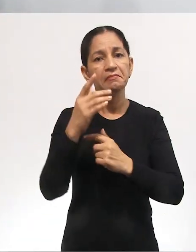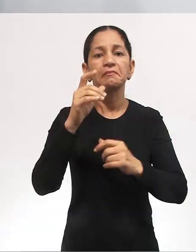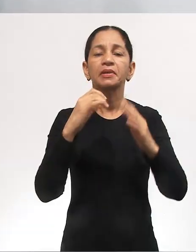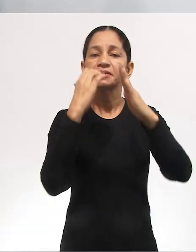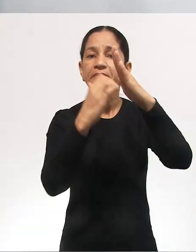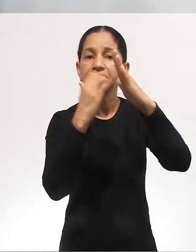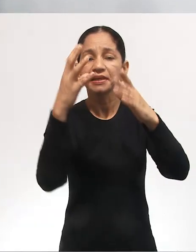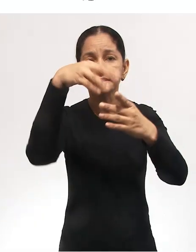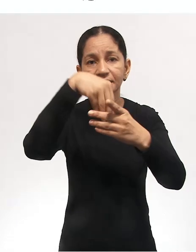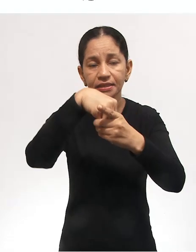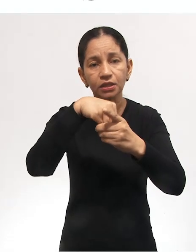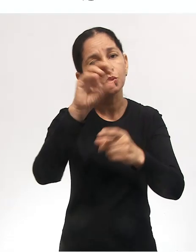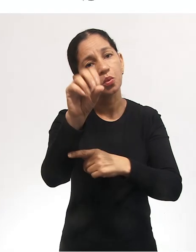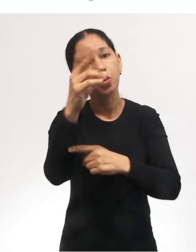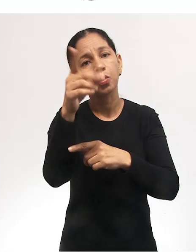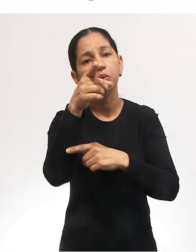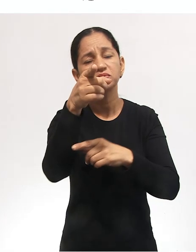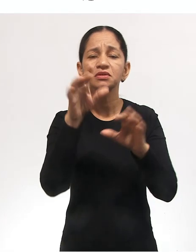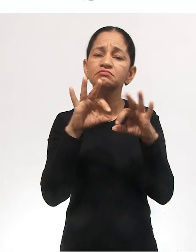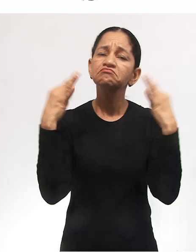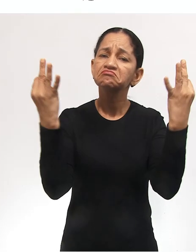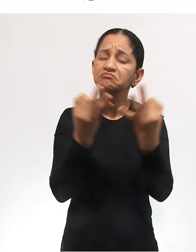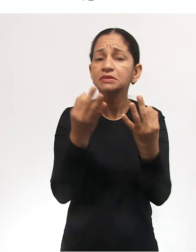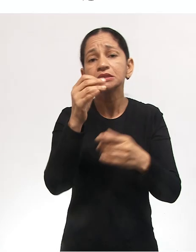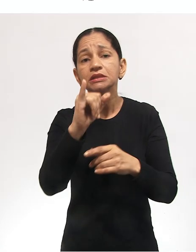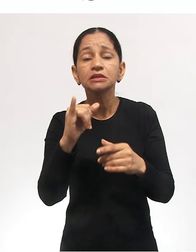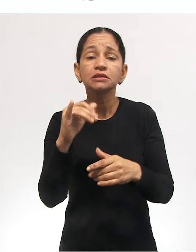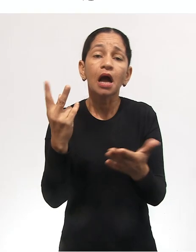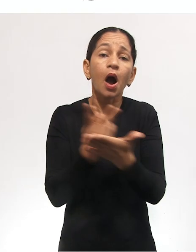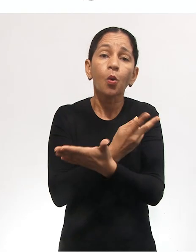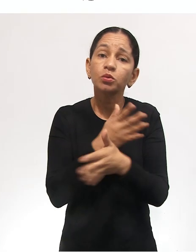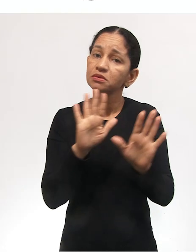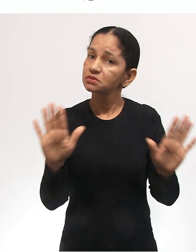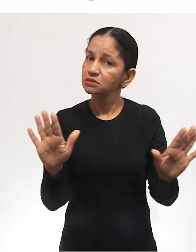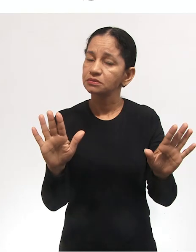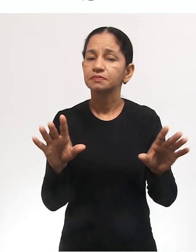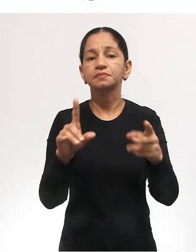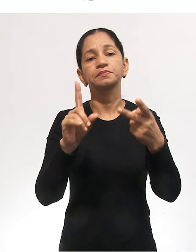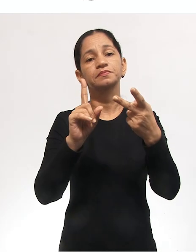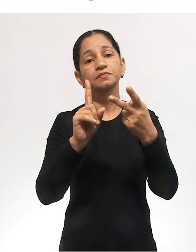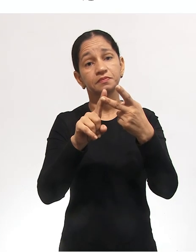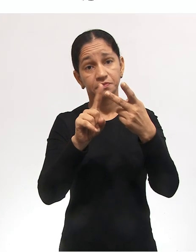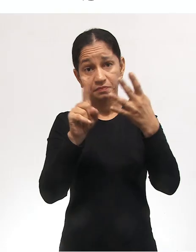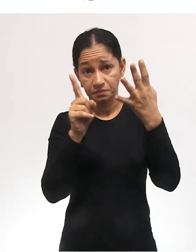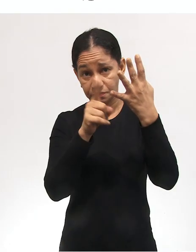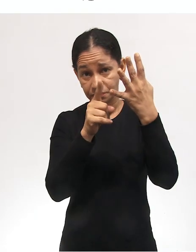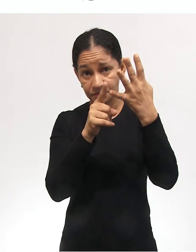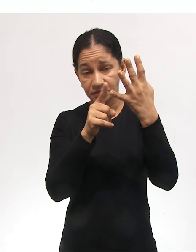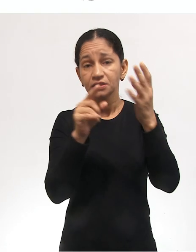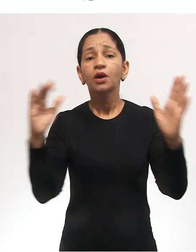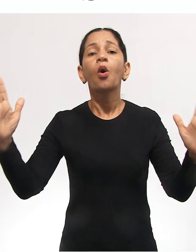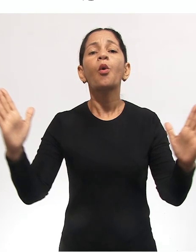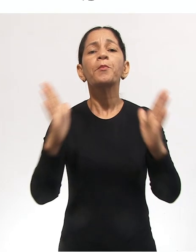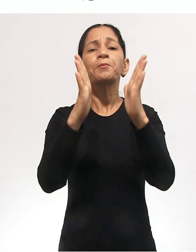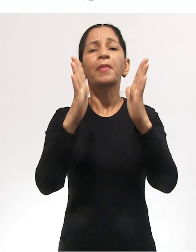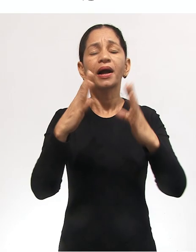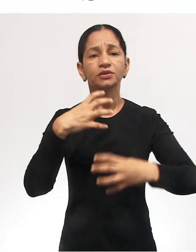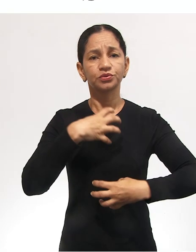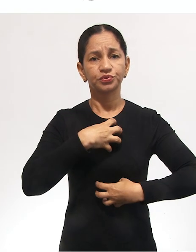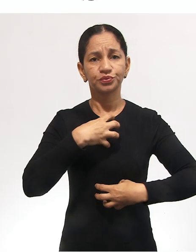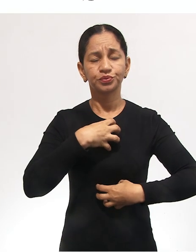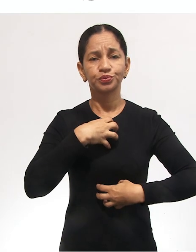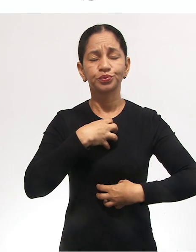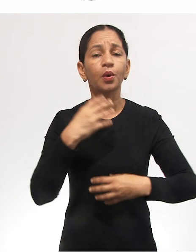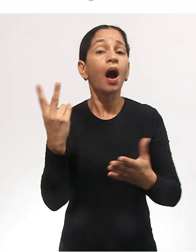família. E quais são os impactos, né, que tudo isso gera na sua vida e na produtividade? Então, elas